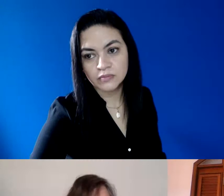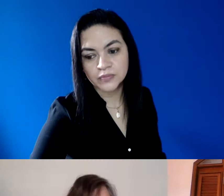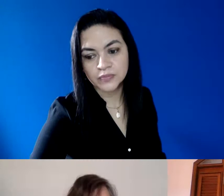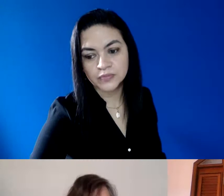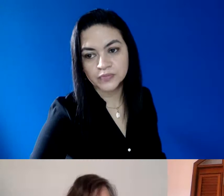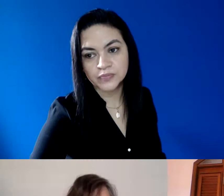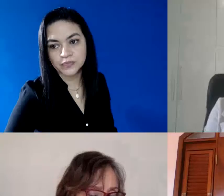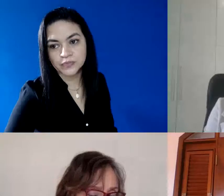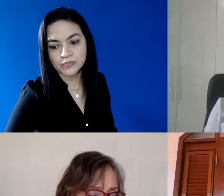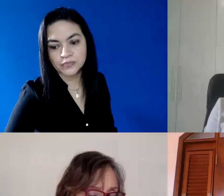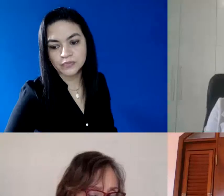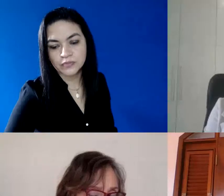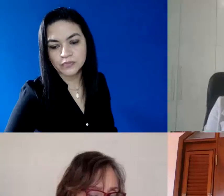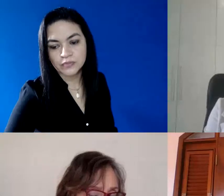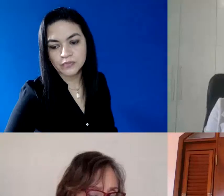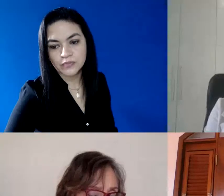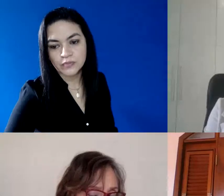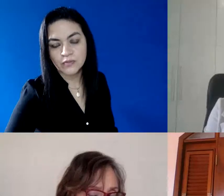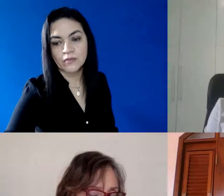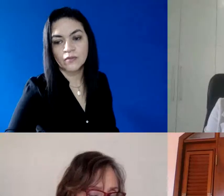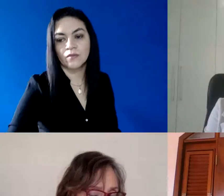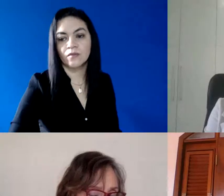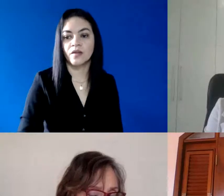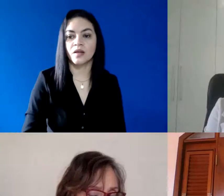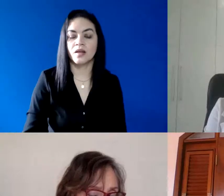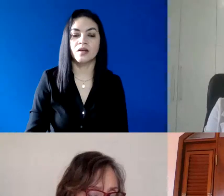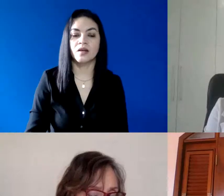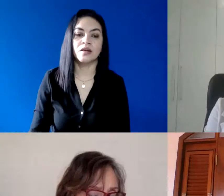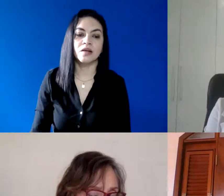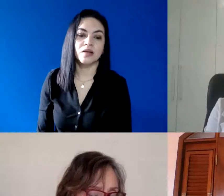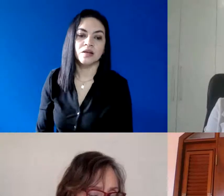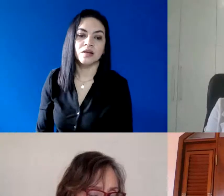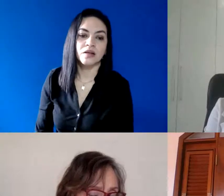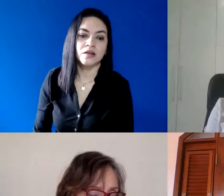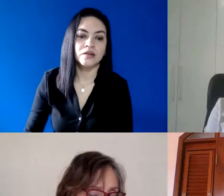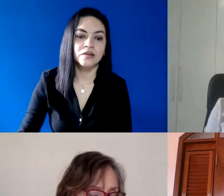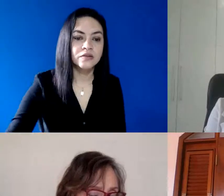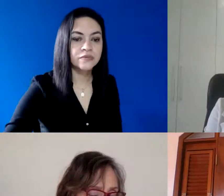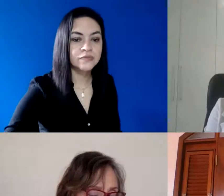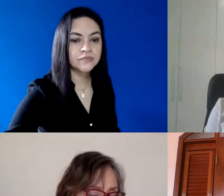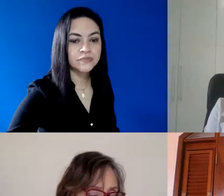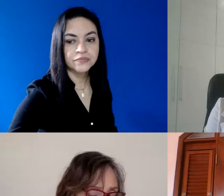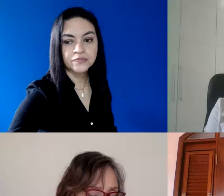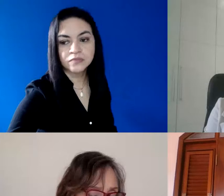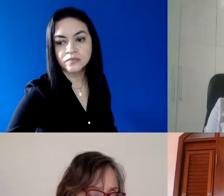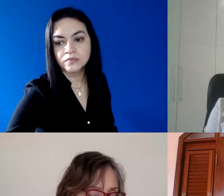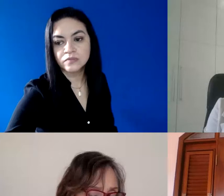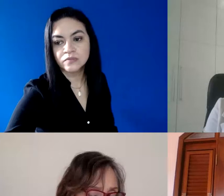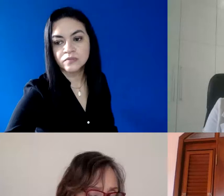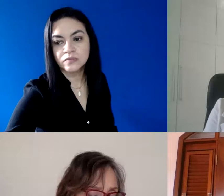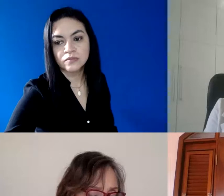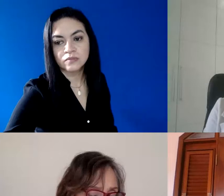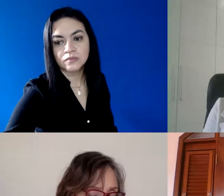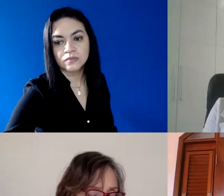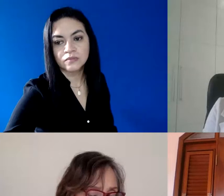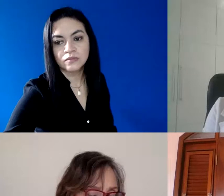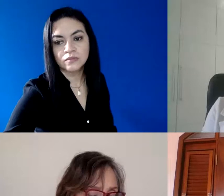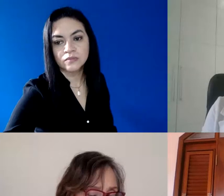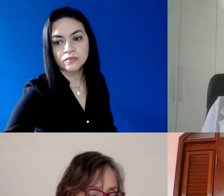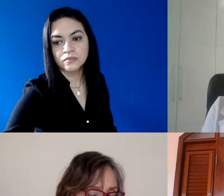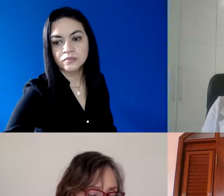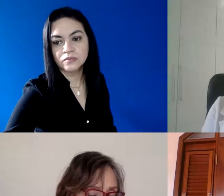Muito obrigada pelas palavras, secretária. Nós passamos agora a fala para a